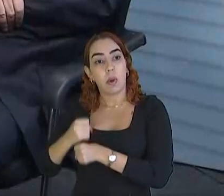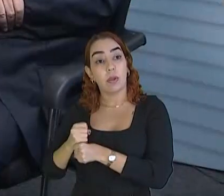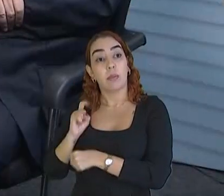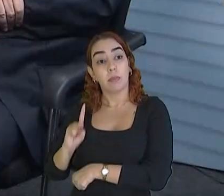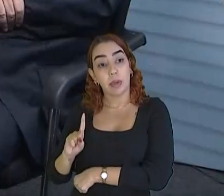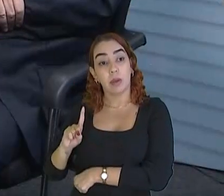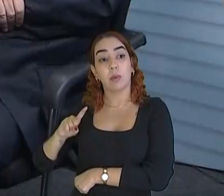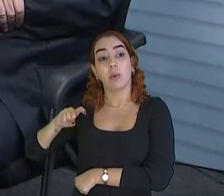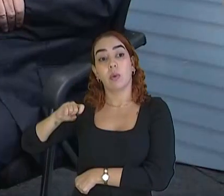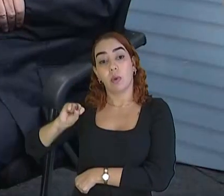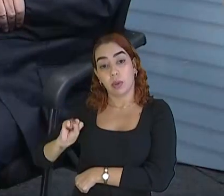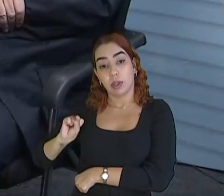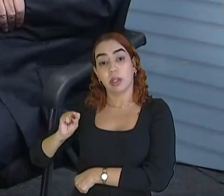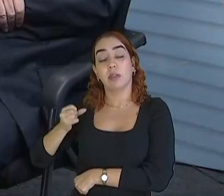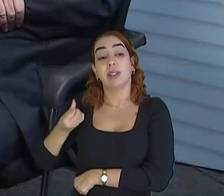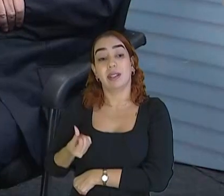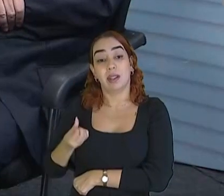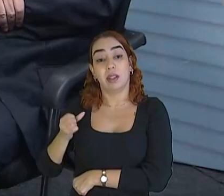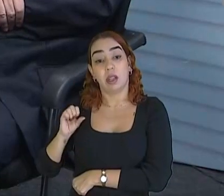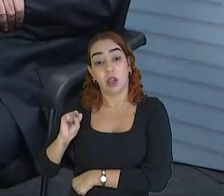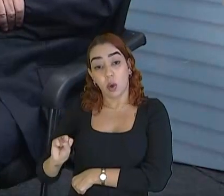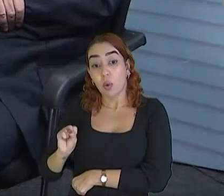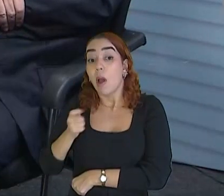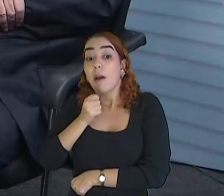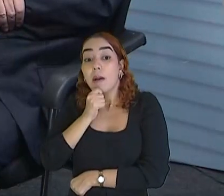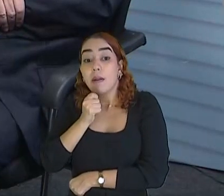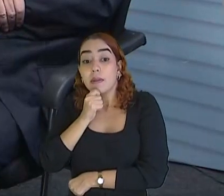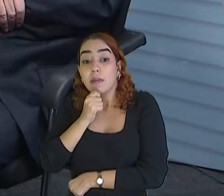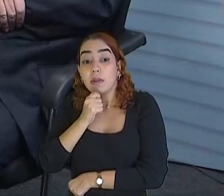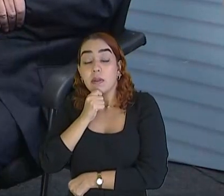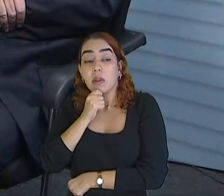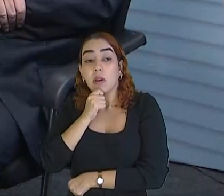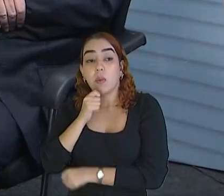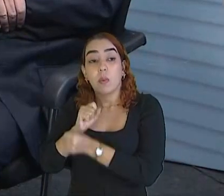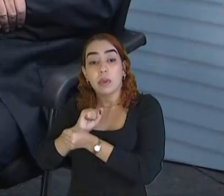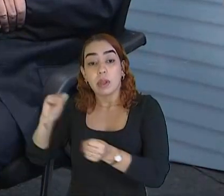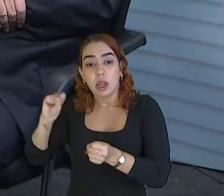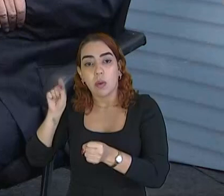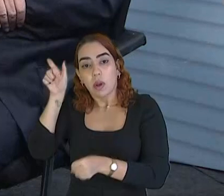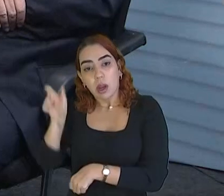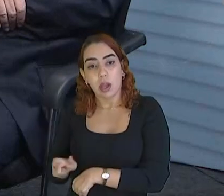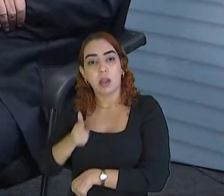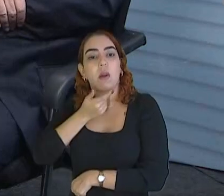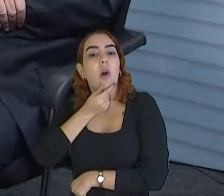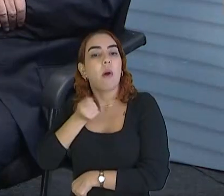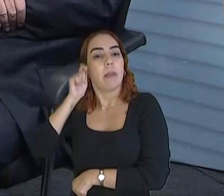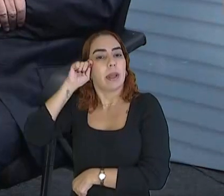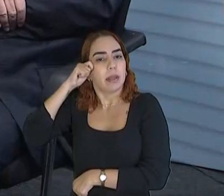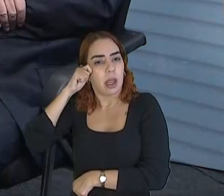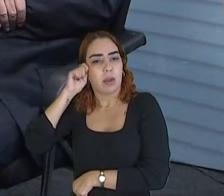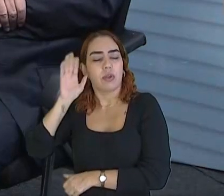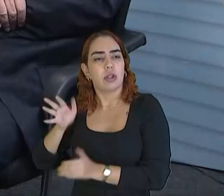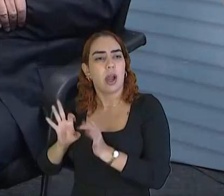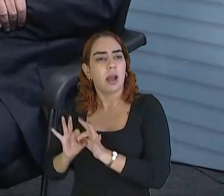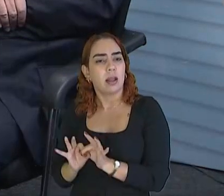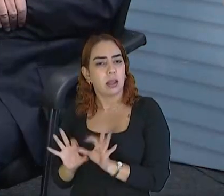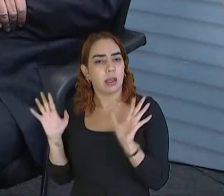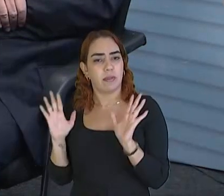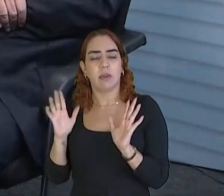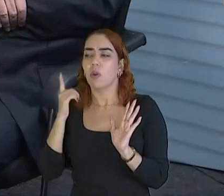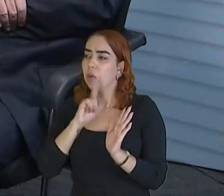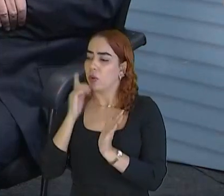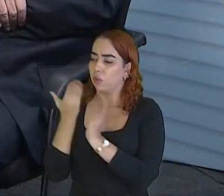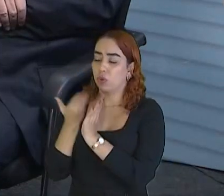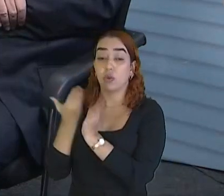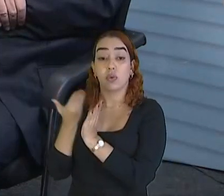1868, 20 anos antes da abolição formal da escravidão, ele, um homem negro, né, liberto, que tinha tido acesso à